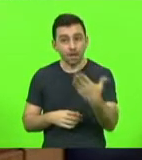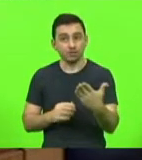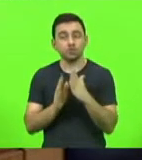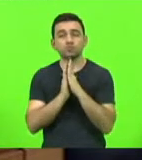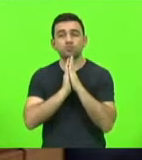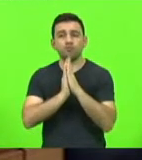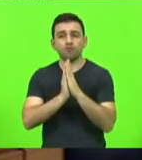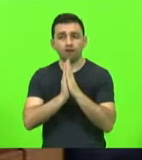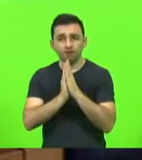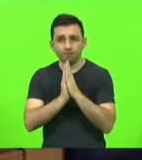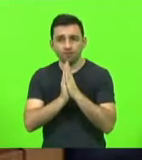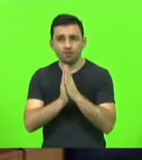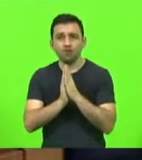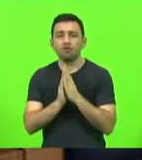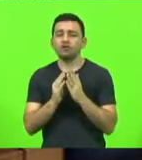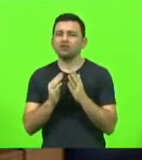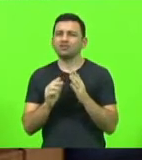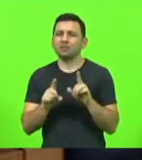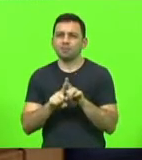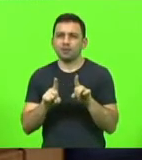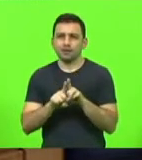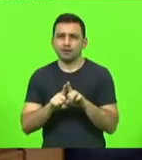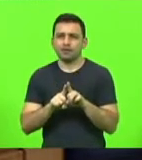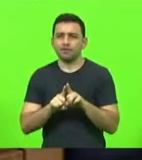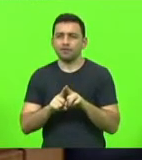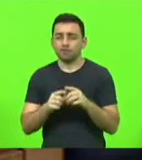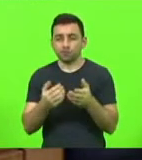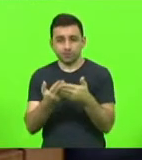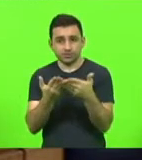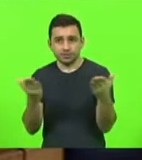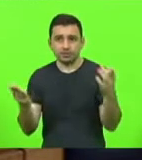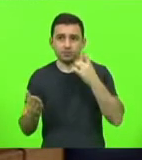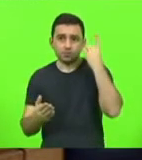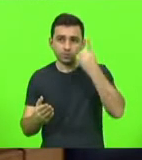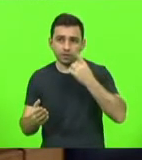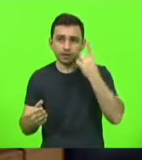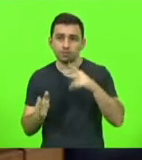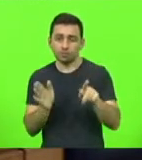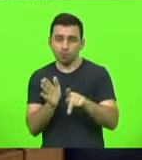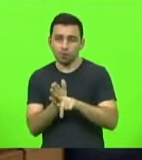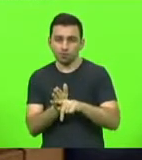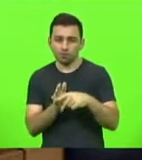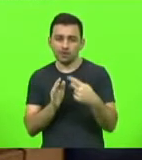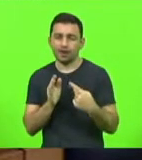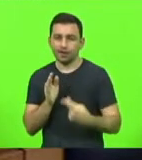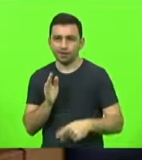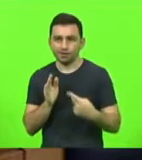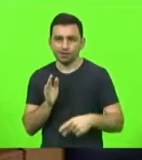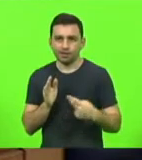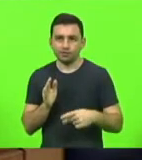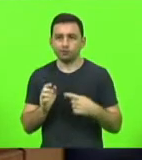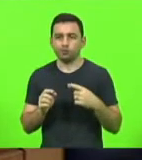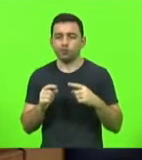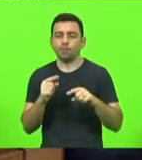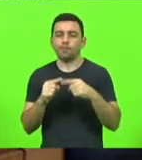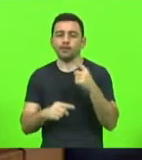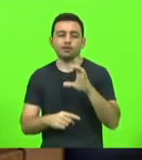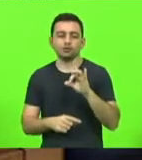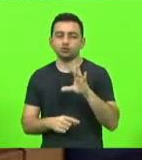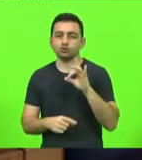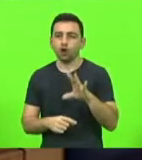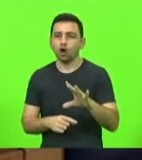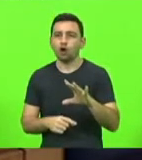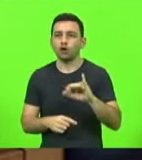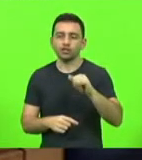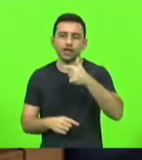encarecidamente que bom que os demais deputados aqui dessa casa, também deputado Kennedy, porque não é só o deputado Gerri, o deputado